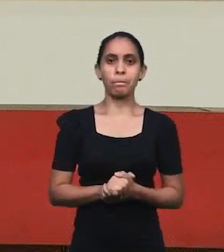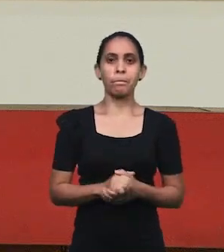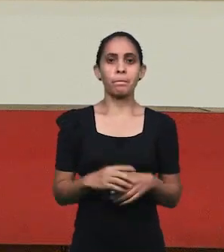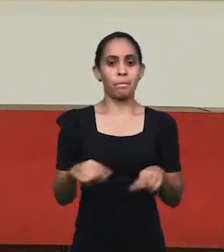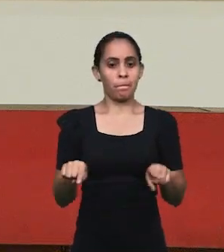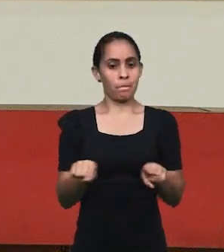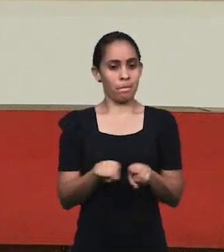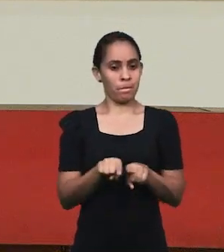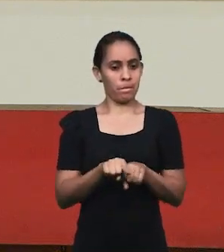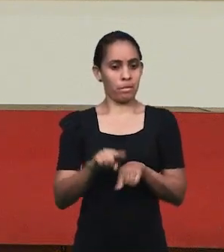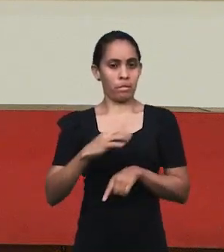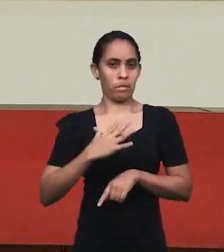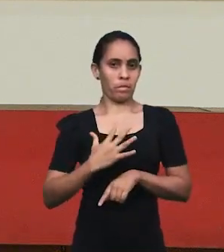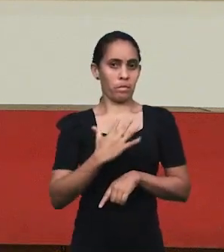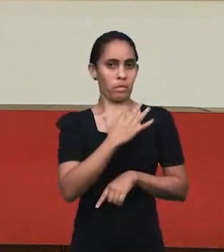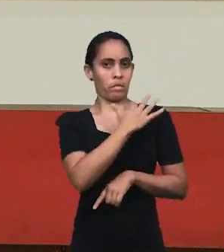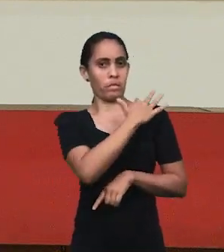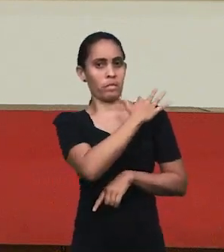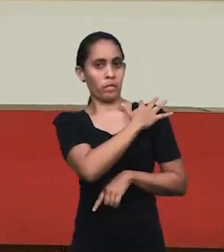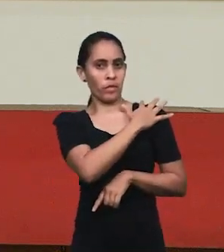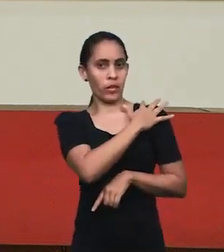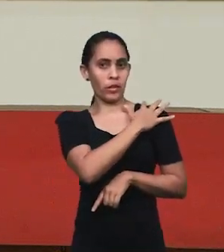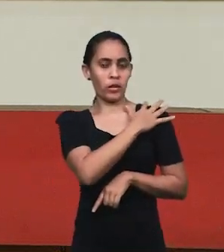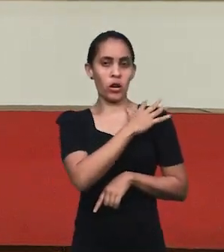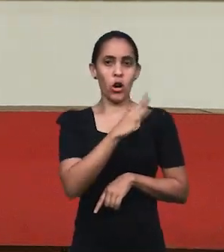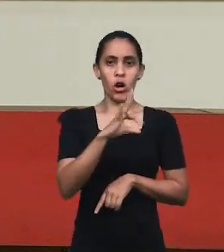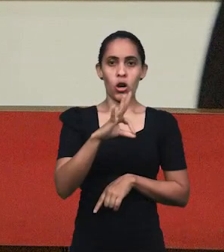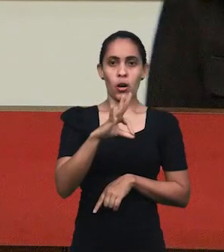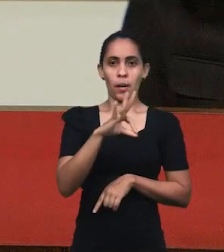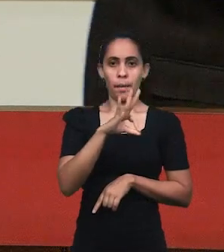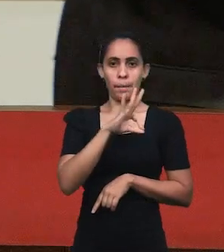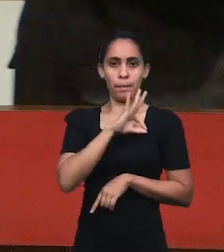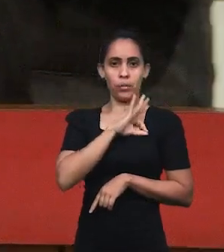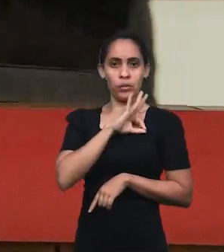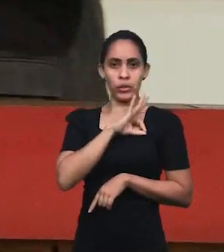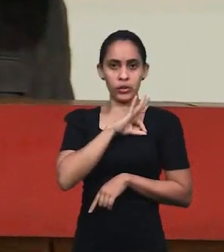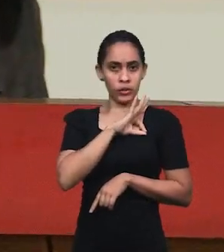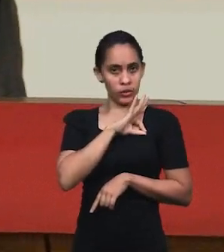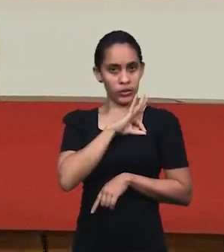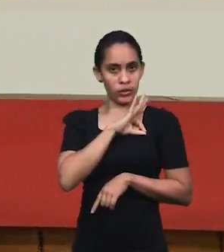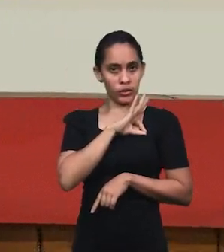a presença de algumas autoridades.